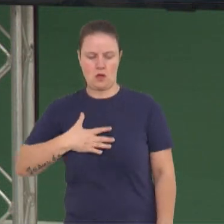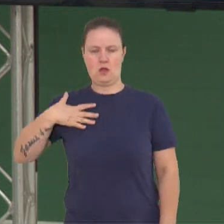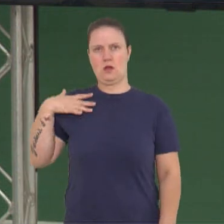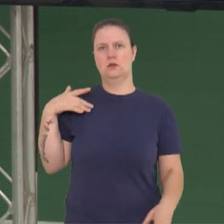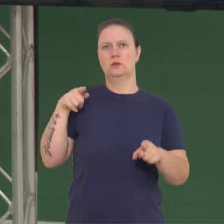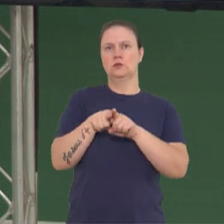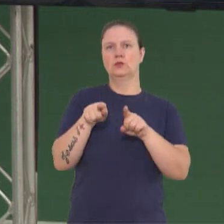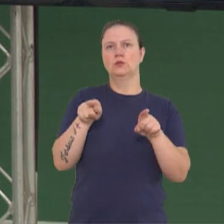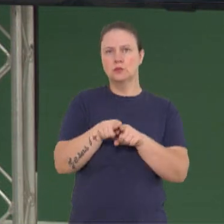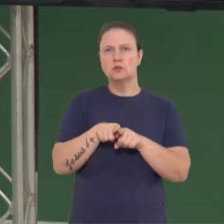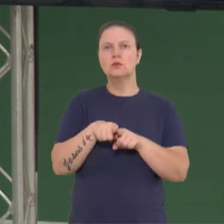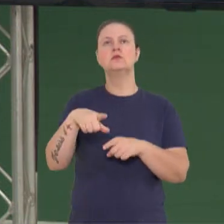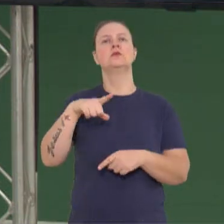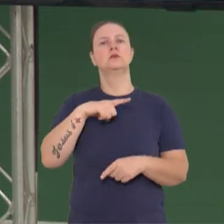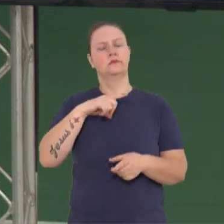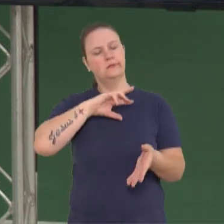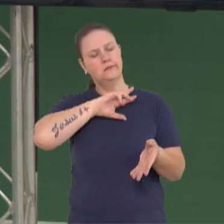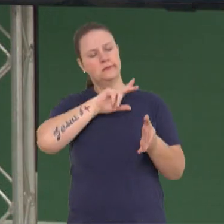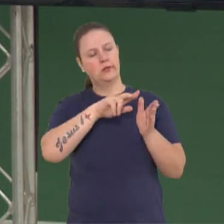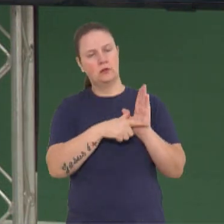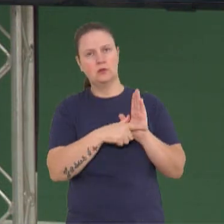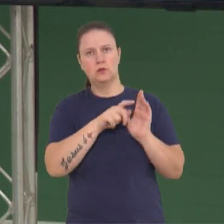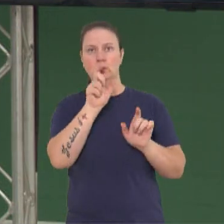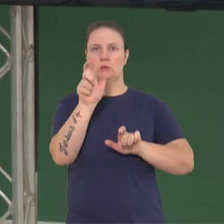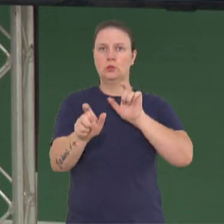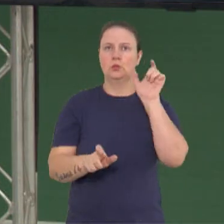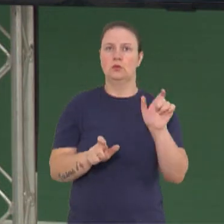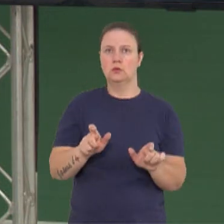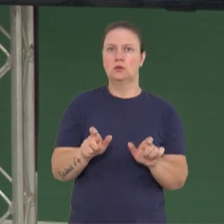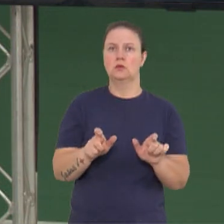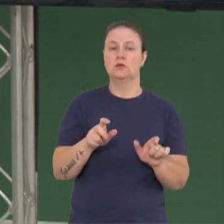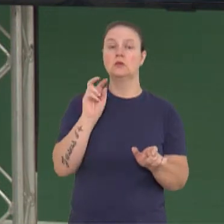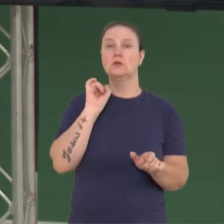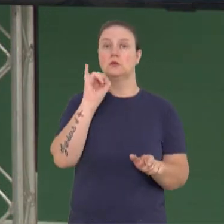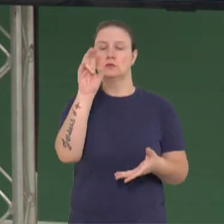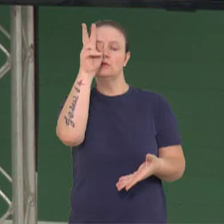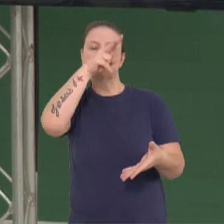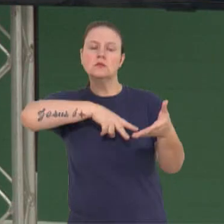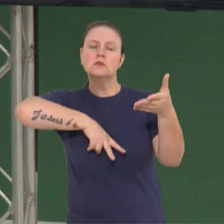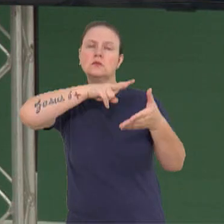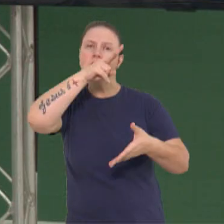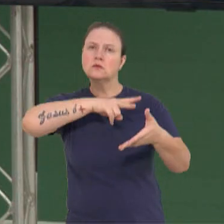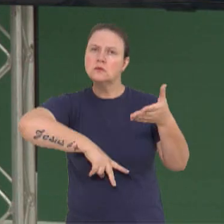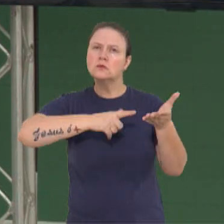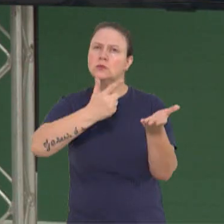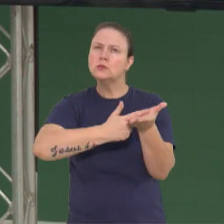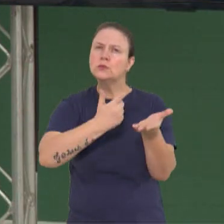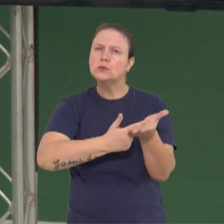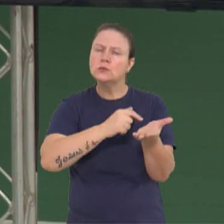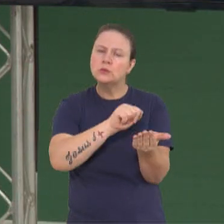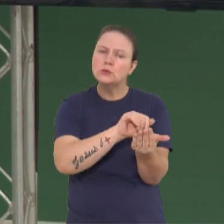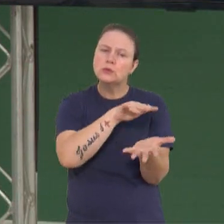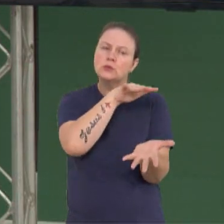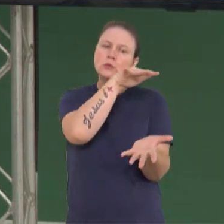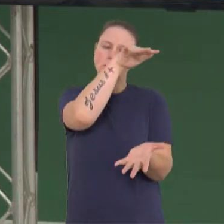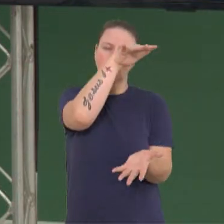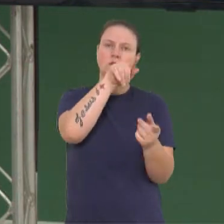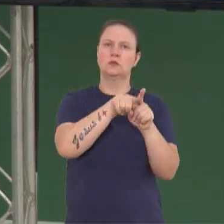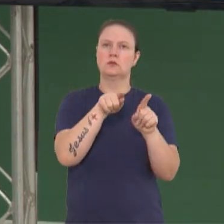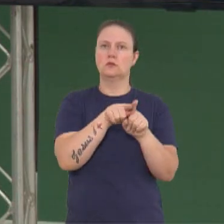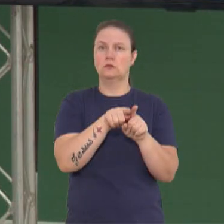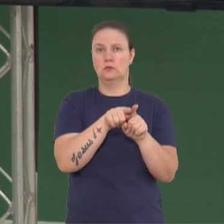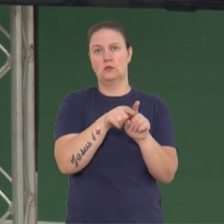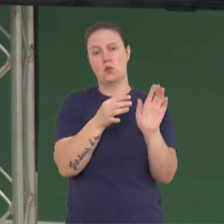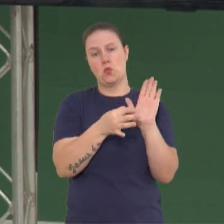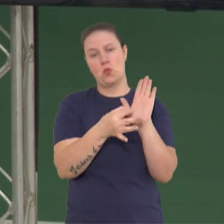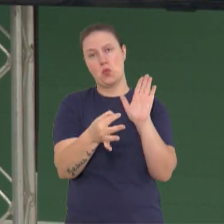outros que vocês vão ver ao lerem completamente o volume Pré-Socráticos da coleção Os Pensadores. Eu fiz a opção